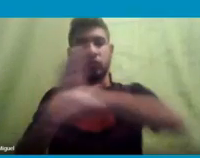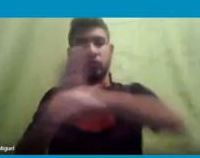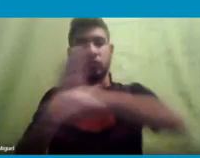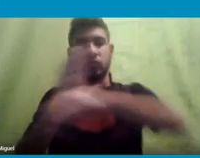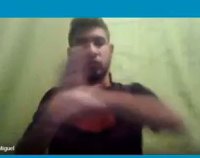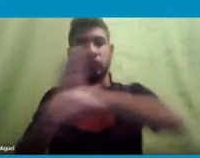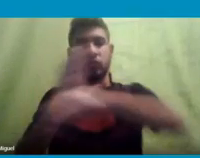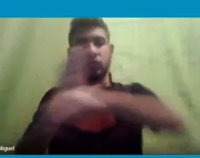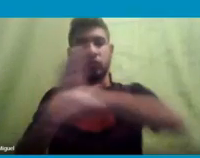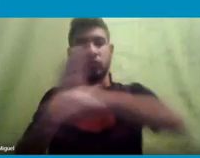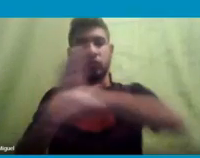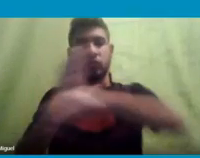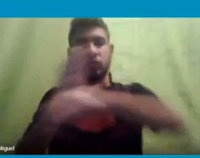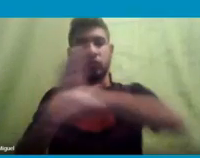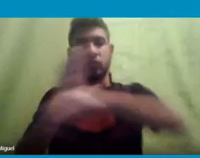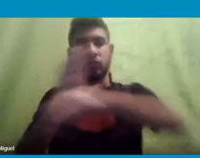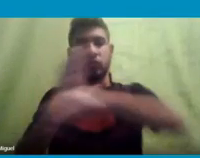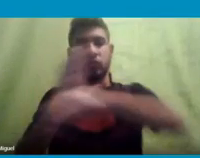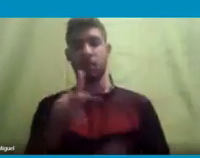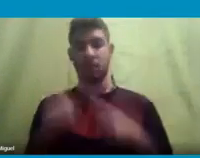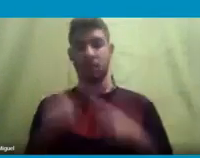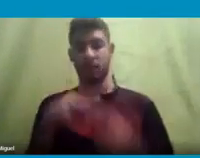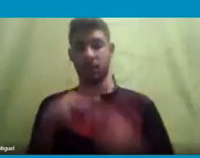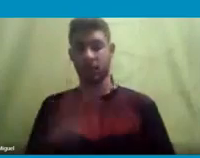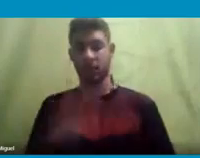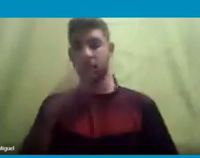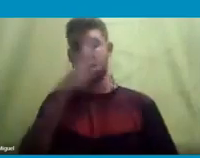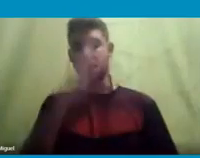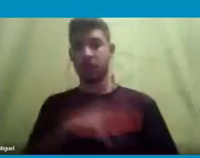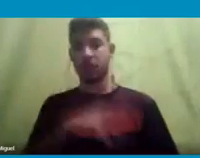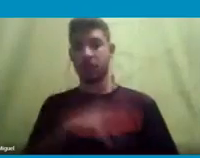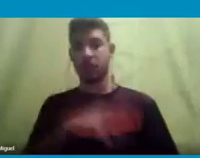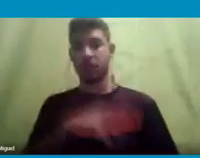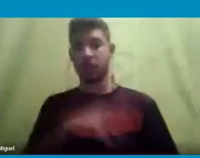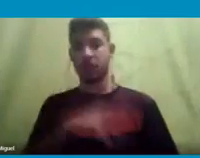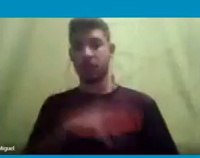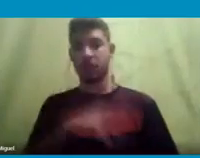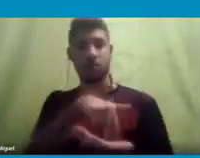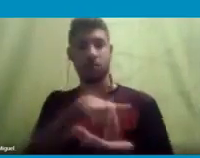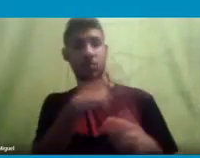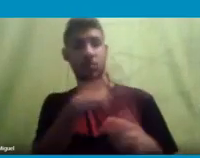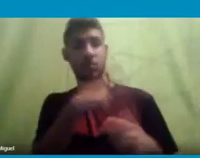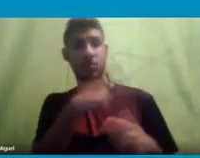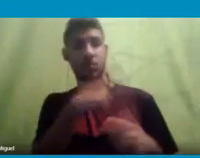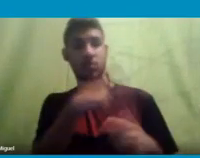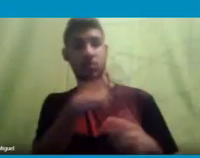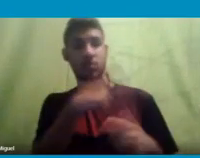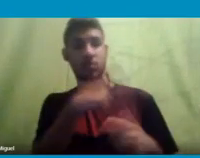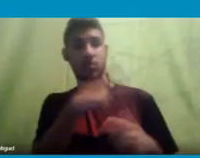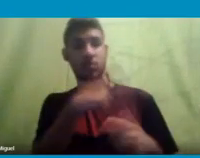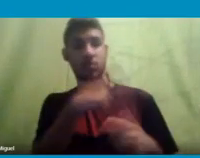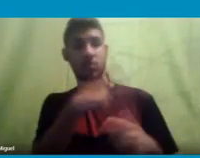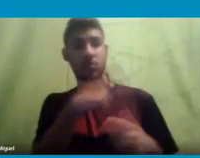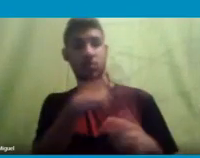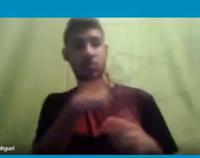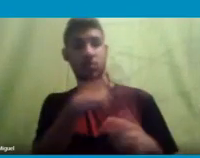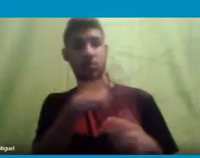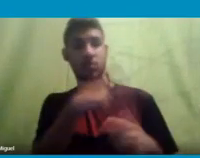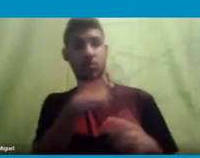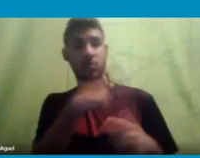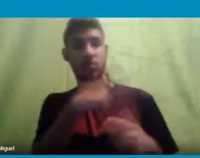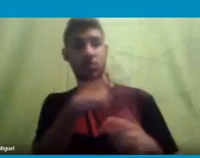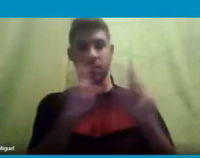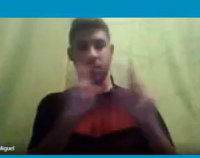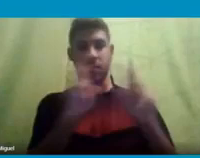concordo até porque no Brasil o negro se constituiu, e o Paulo fala muito bem disso no Subúrbia, ele se